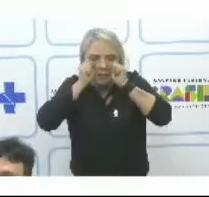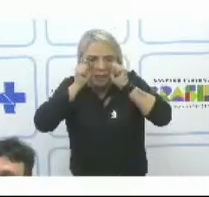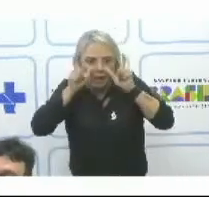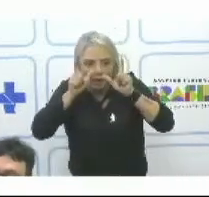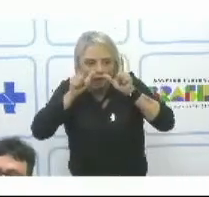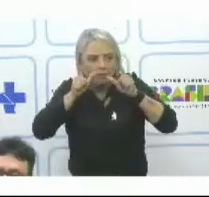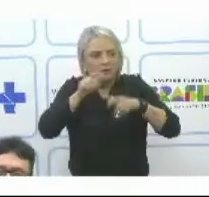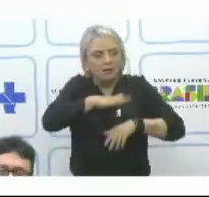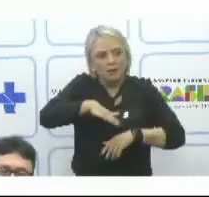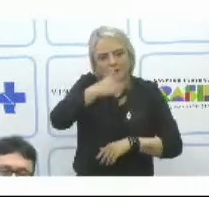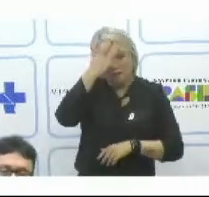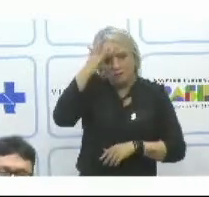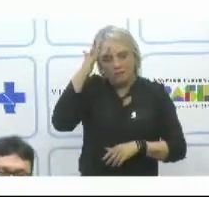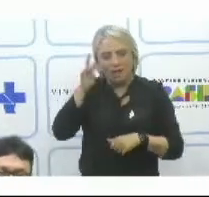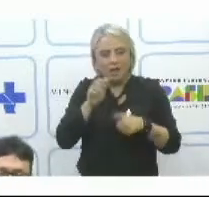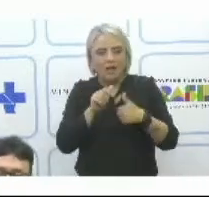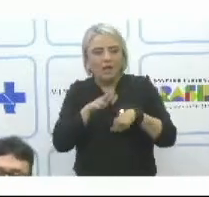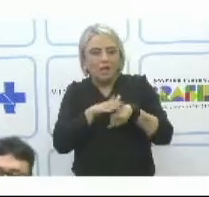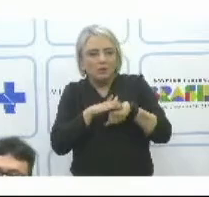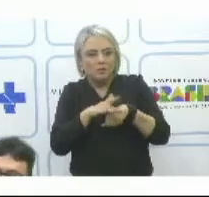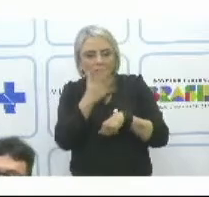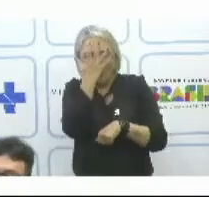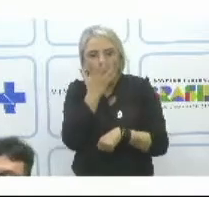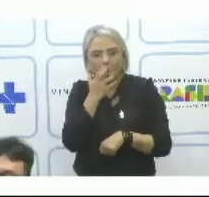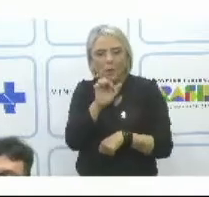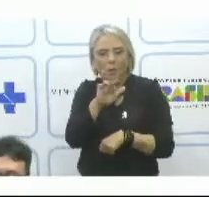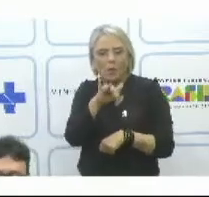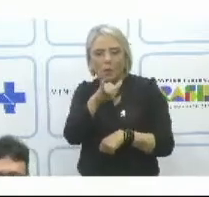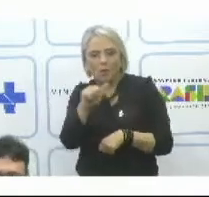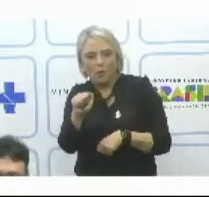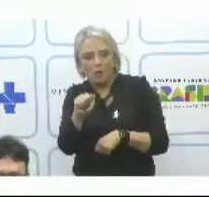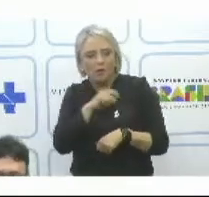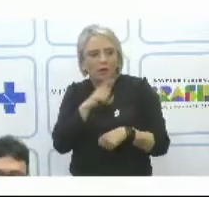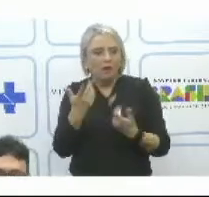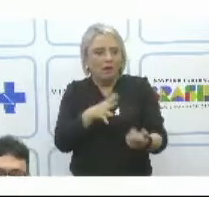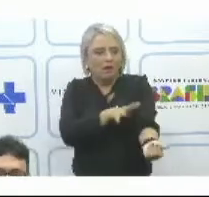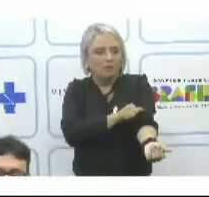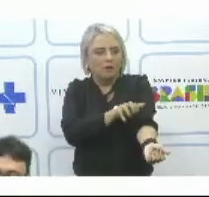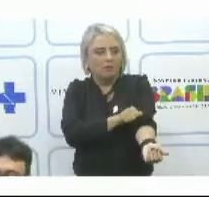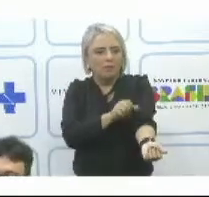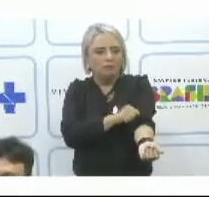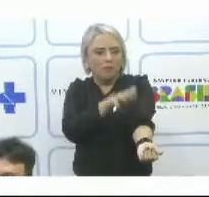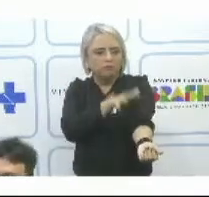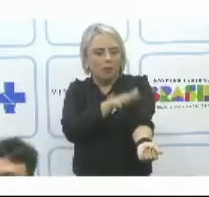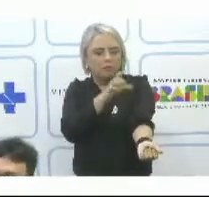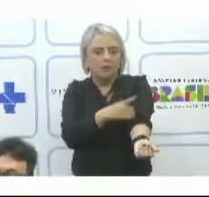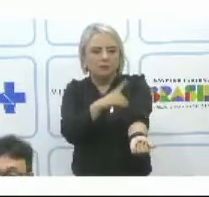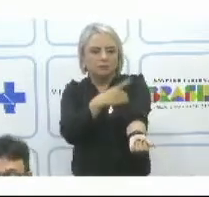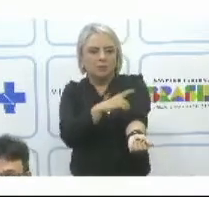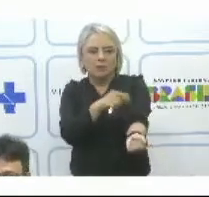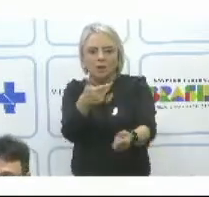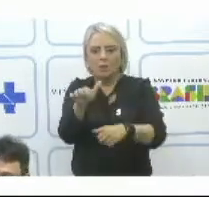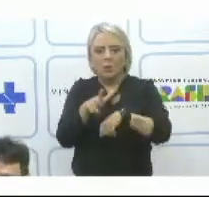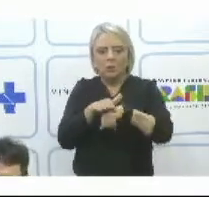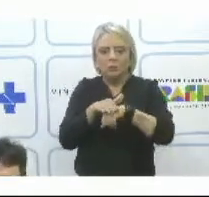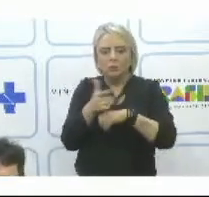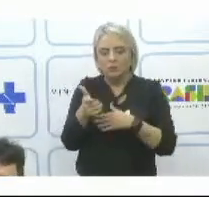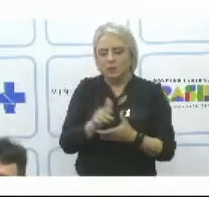saúde mental, e as doenças crônicas, né, como hipertensão e diabetes e outras doenças, né,